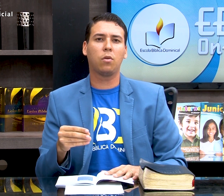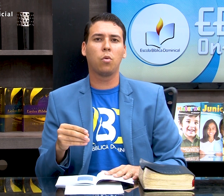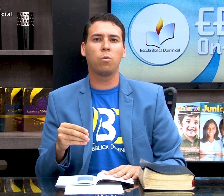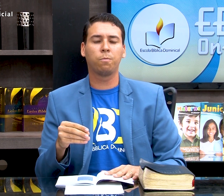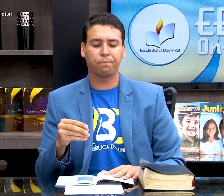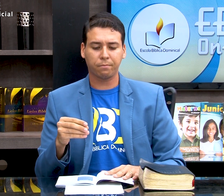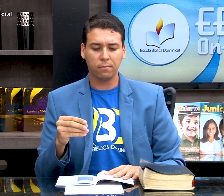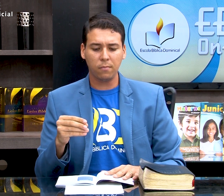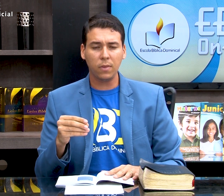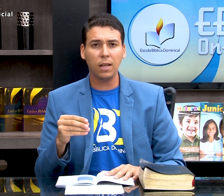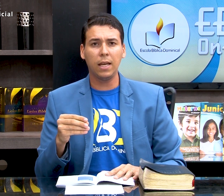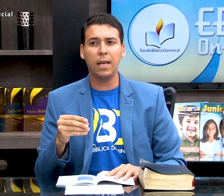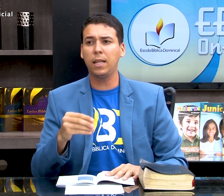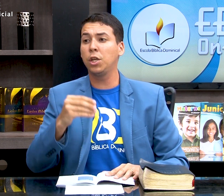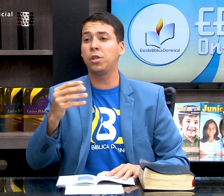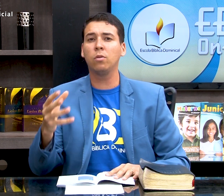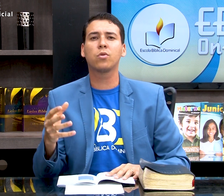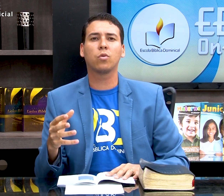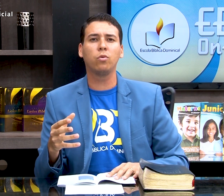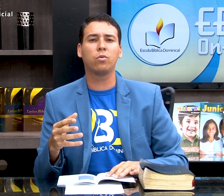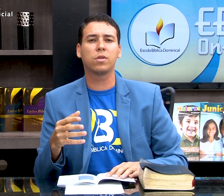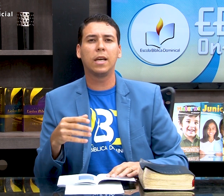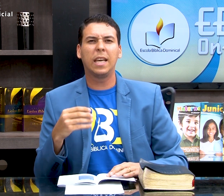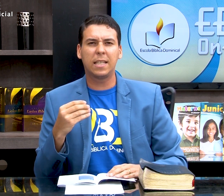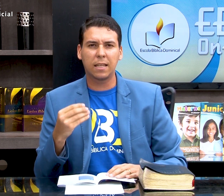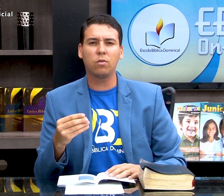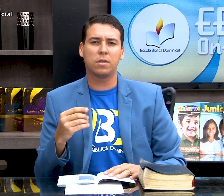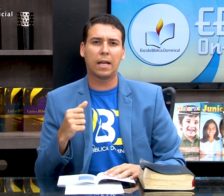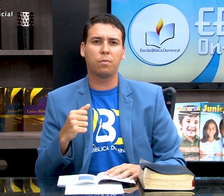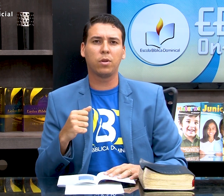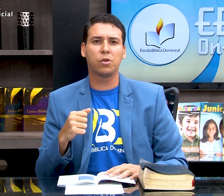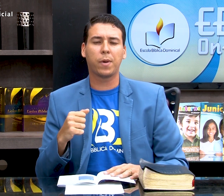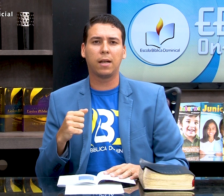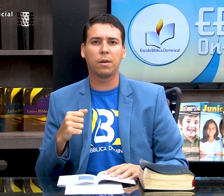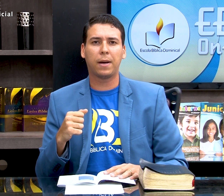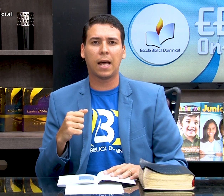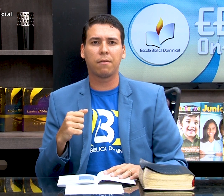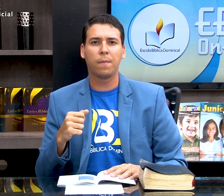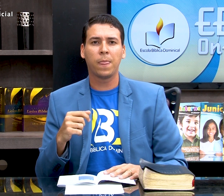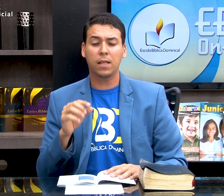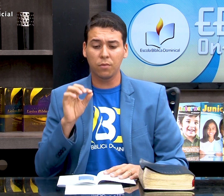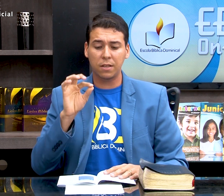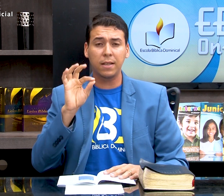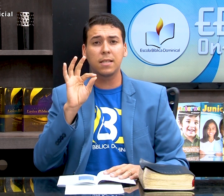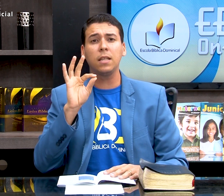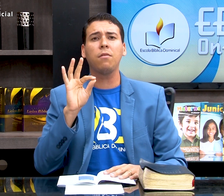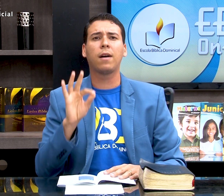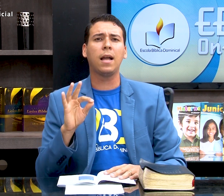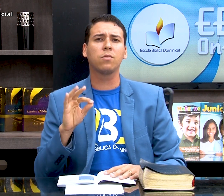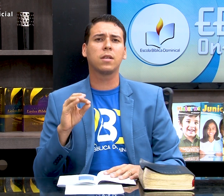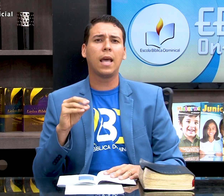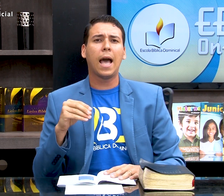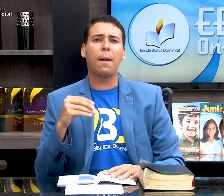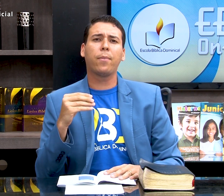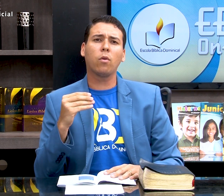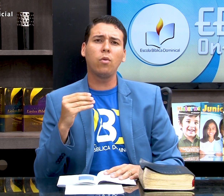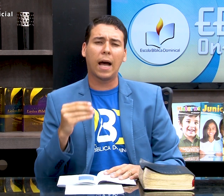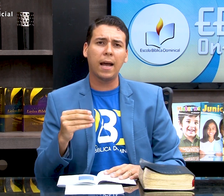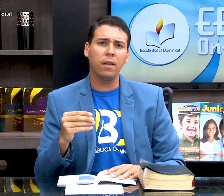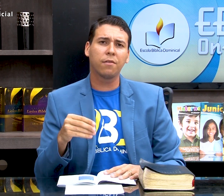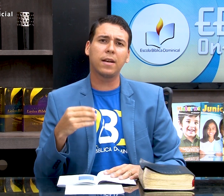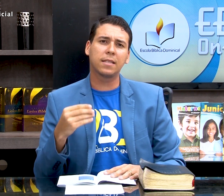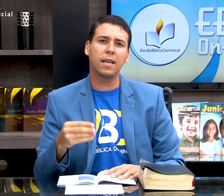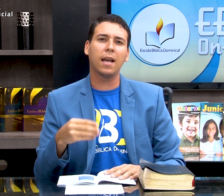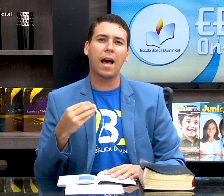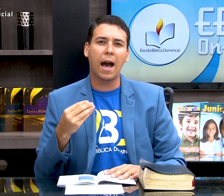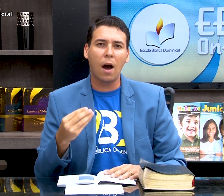está ali com dirigindo os cultos e sendo usado por Deus pregando a palavra então você vai incentivá-los a